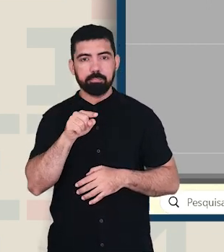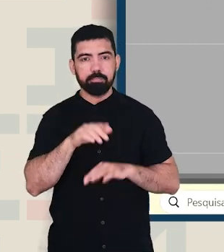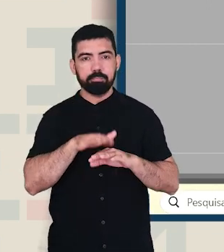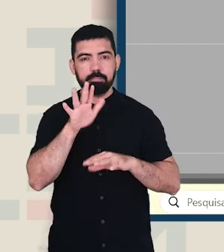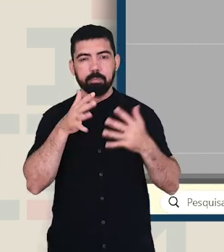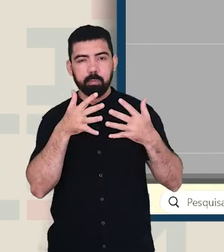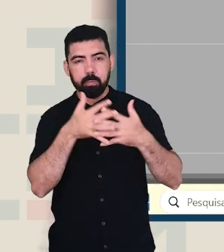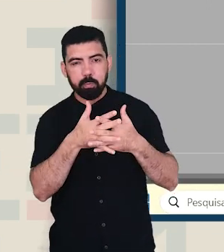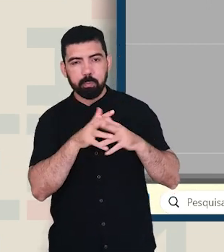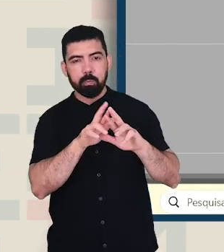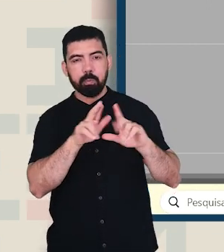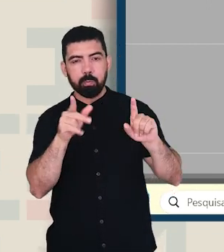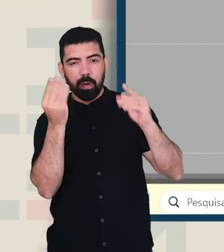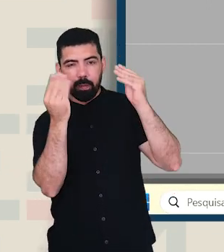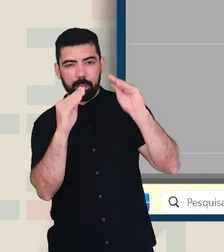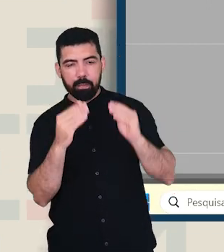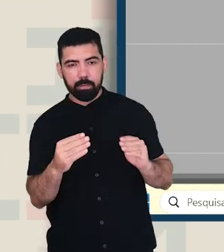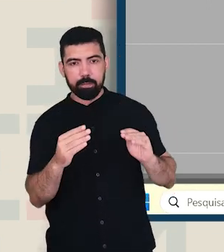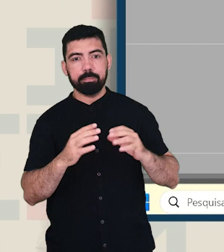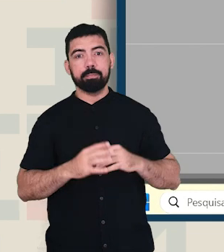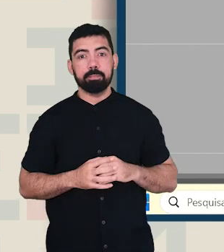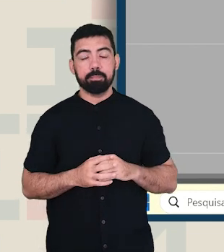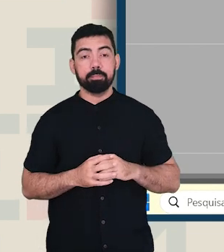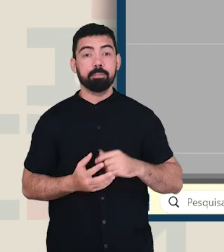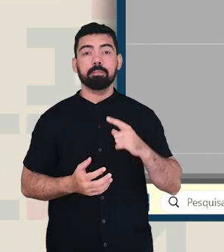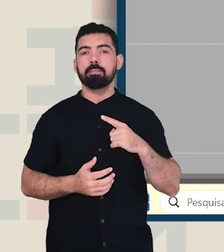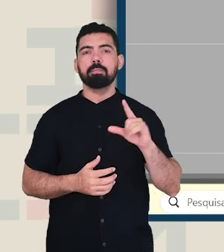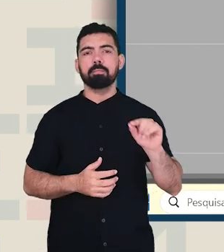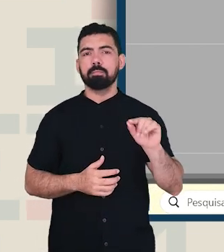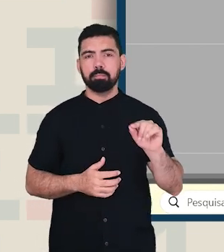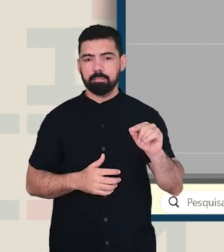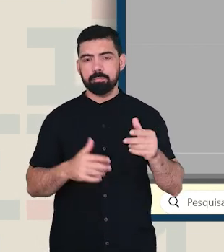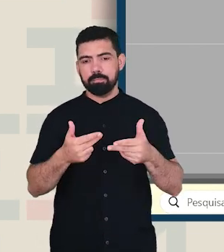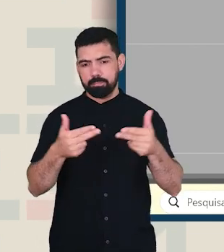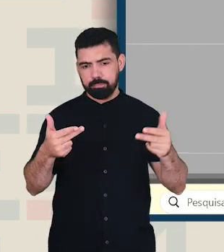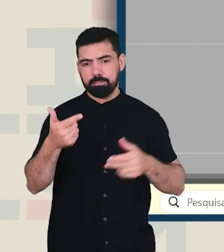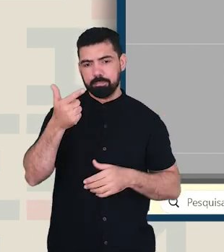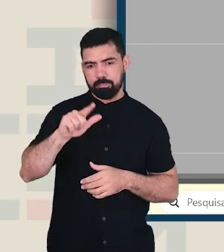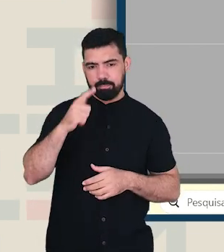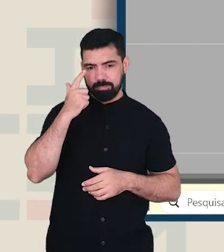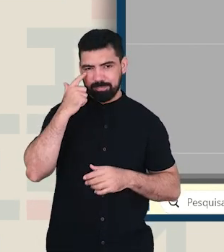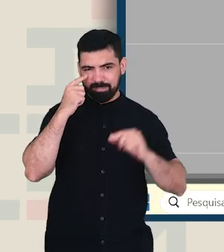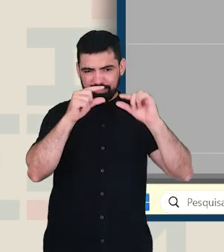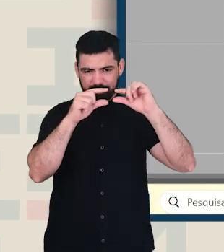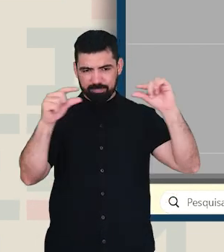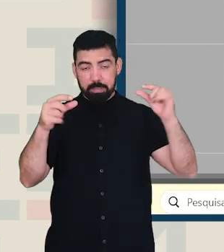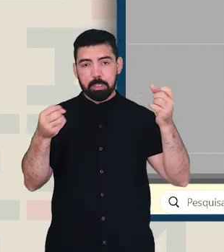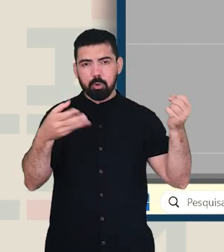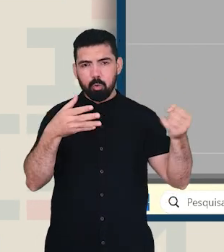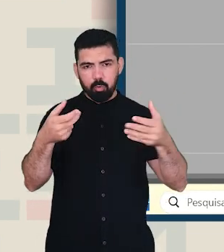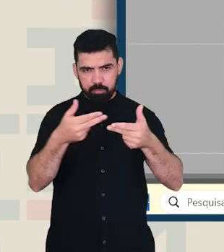mais complexa. E aqui temos uma coisa de novo, várias coisas novas, mas em questão